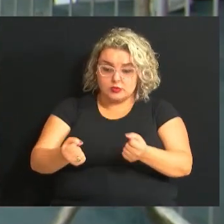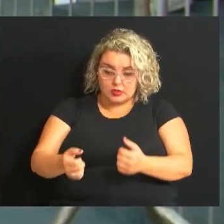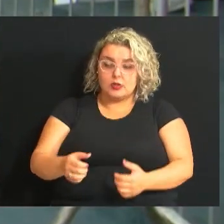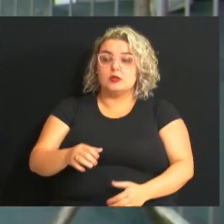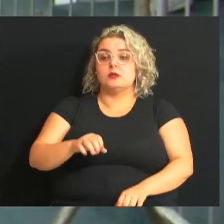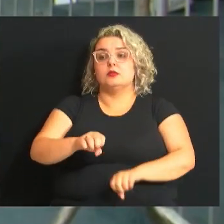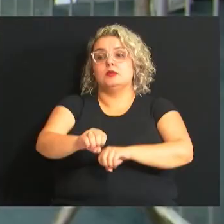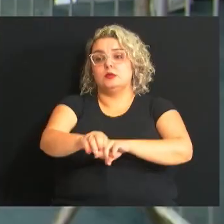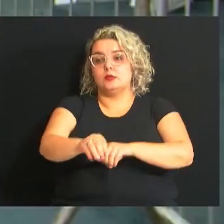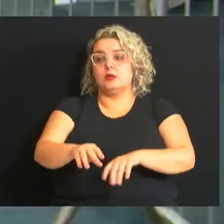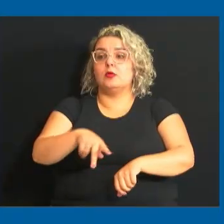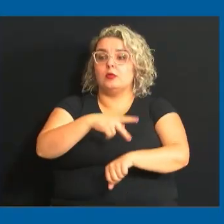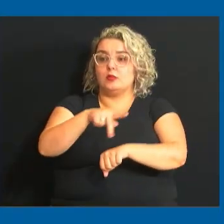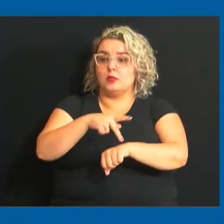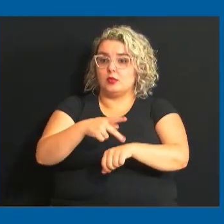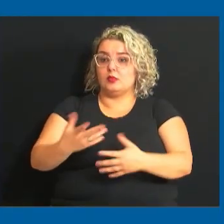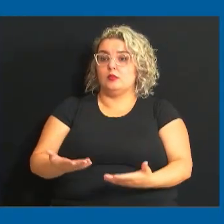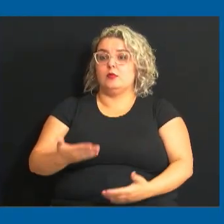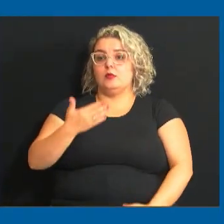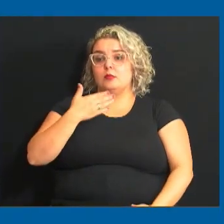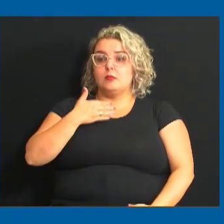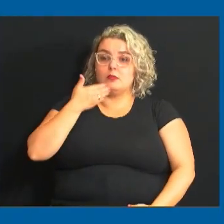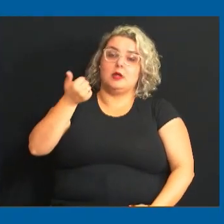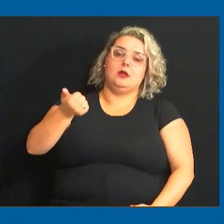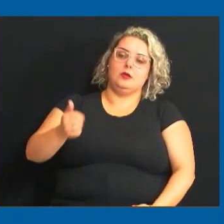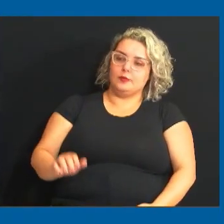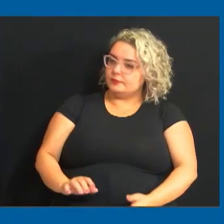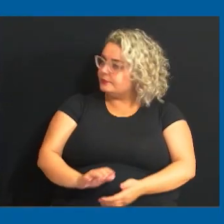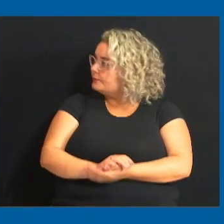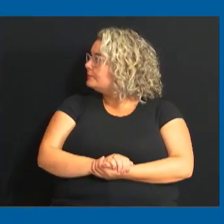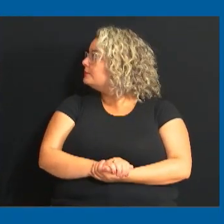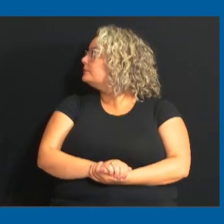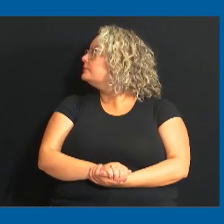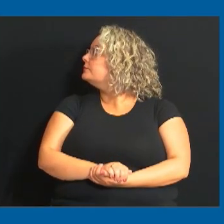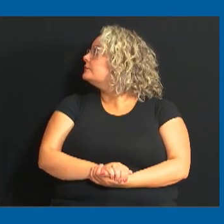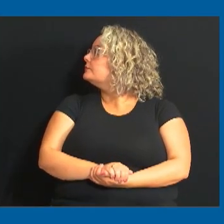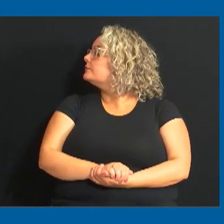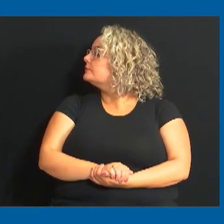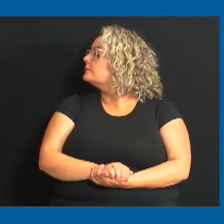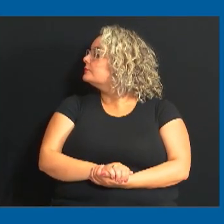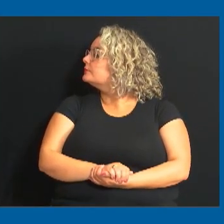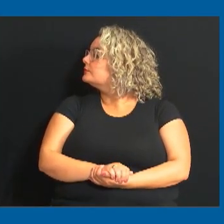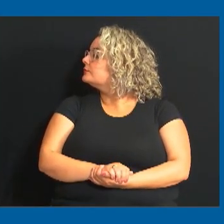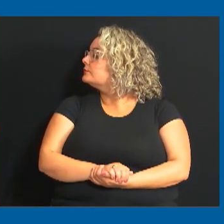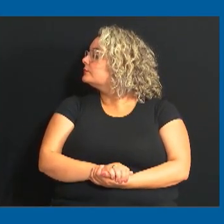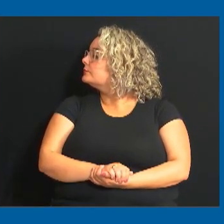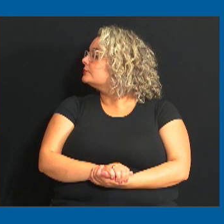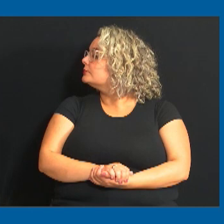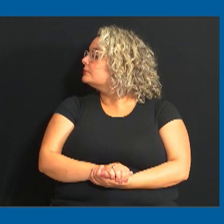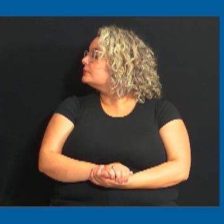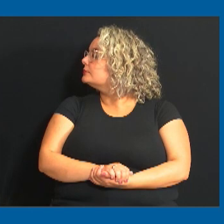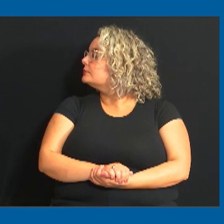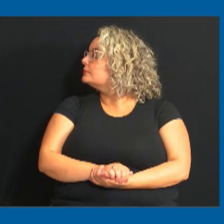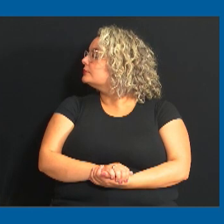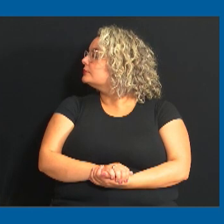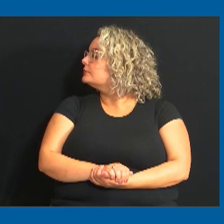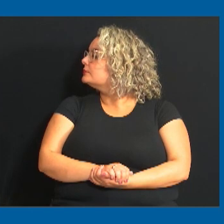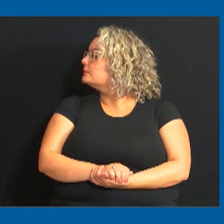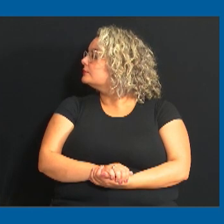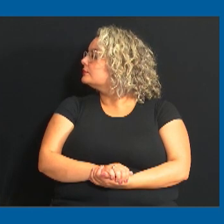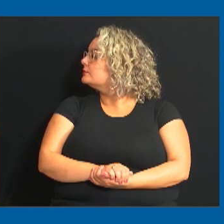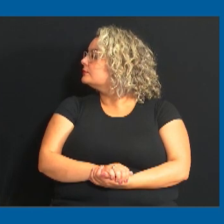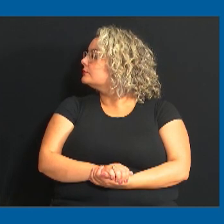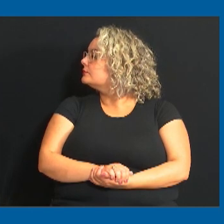um país bem mais melhor. Assistência social, cultura e serviços públicos também entraram na lista de setores